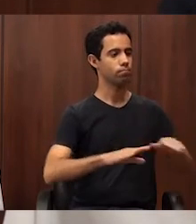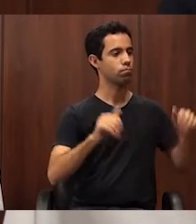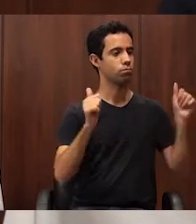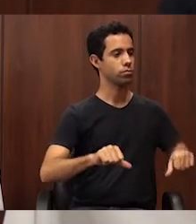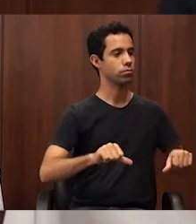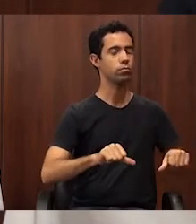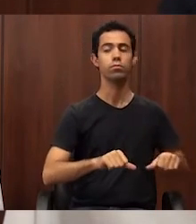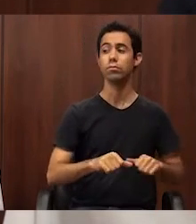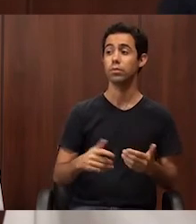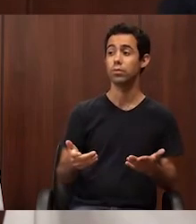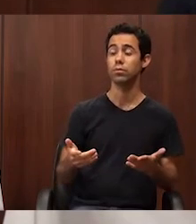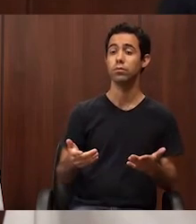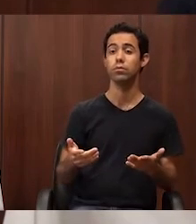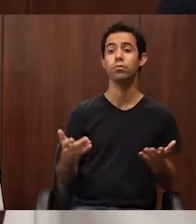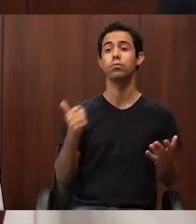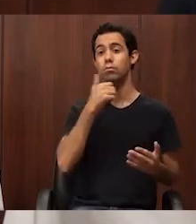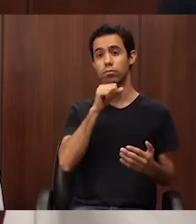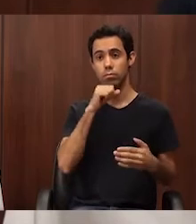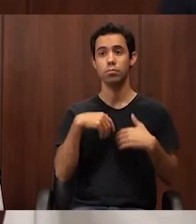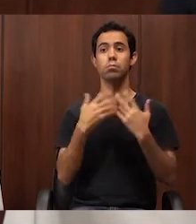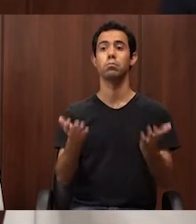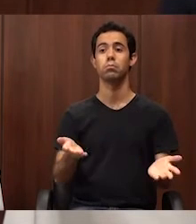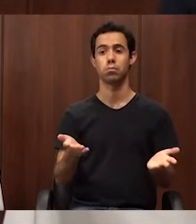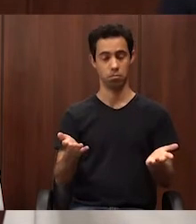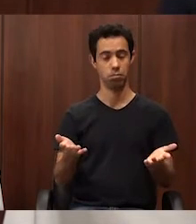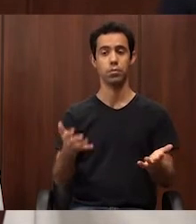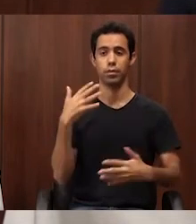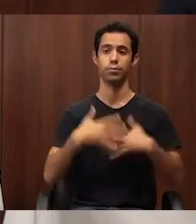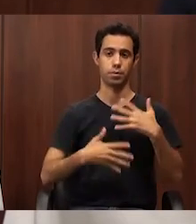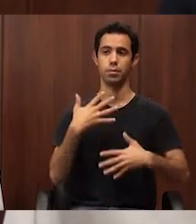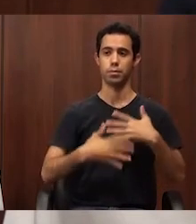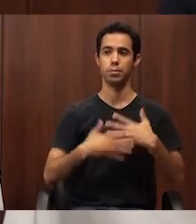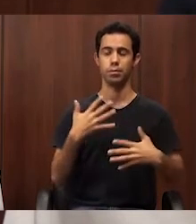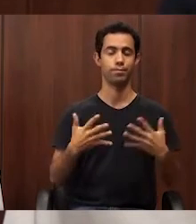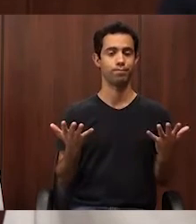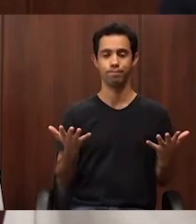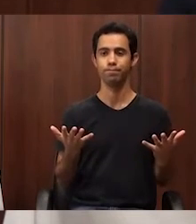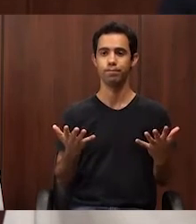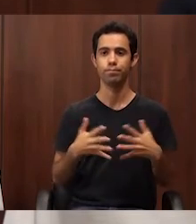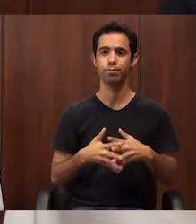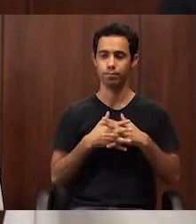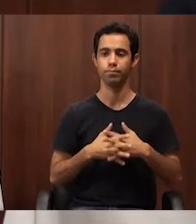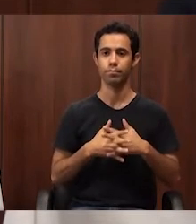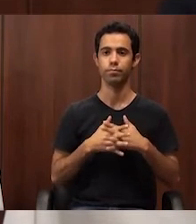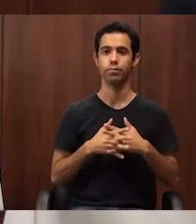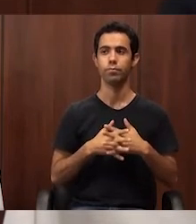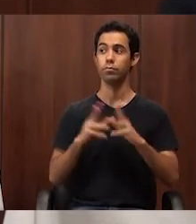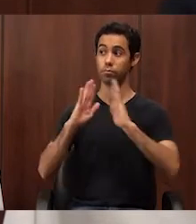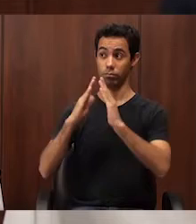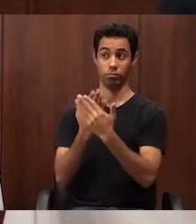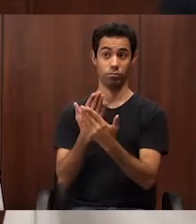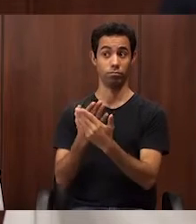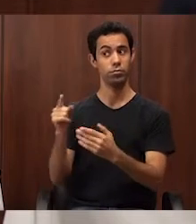realocar esses autistas em outras instituições. Depois, oportunamente, se descobriu que o método utilizado nessa escola era um